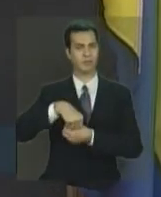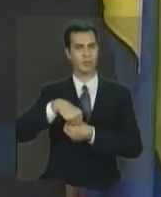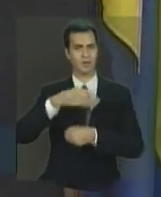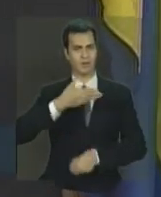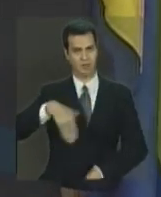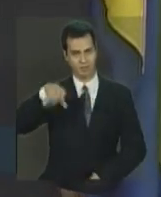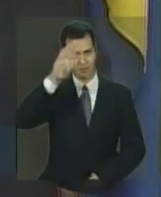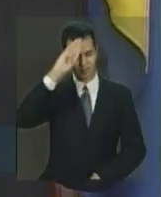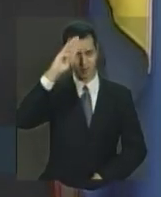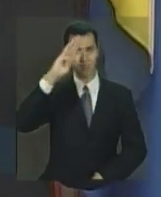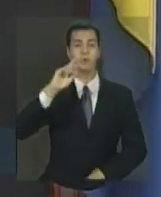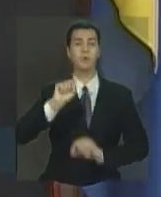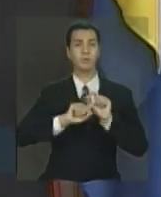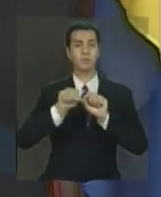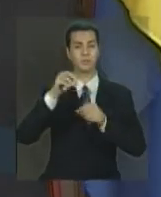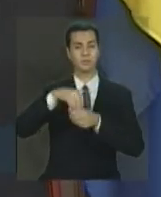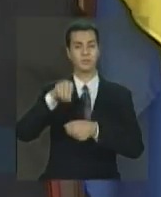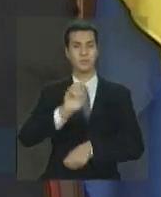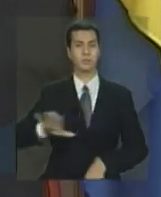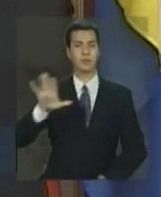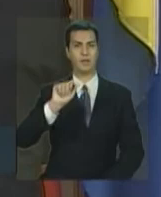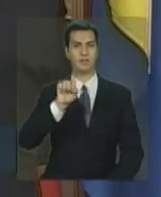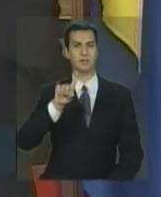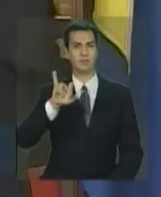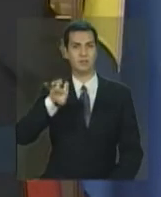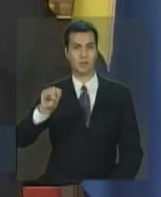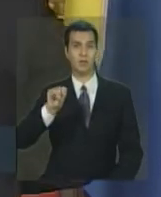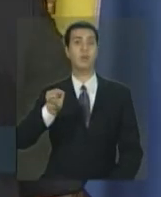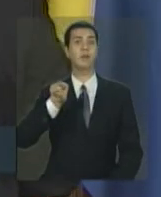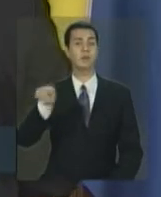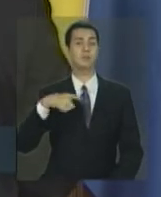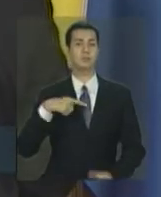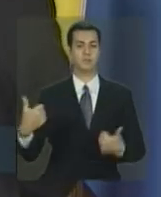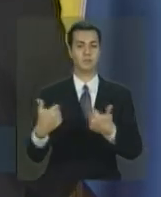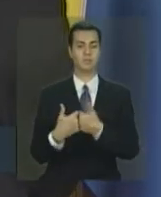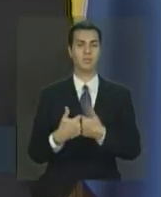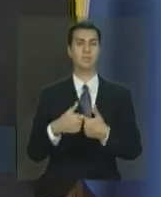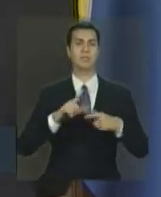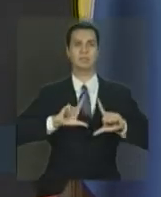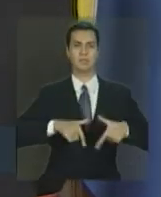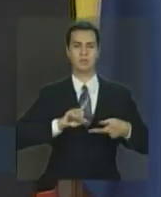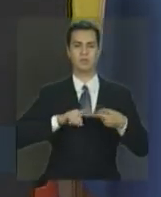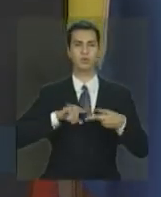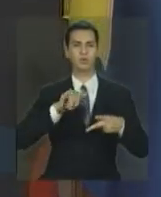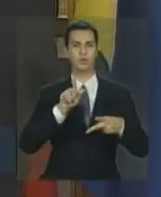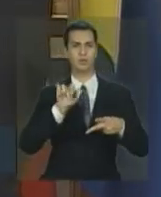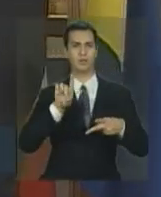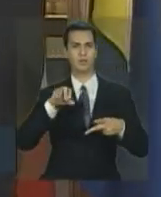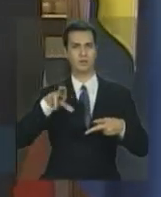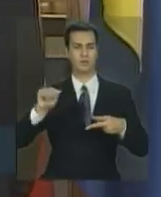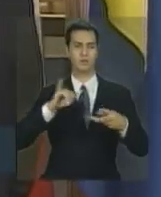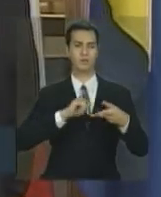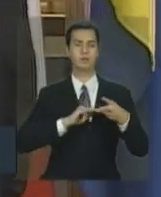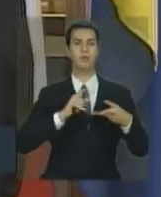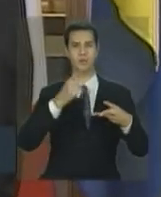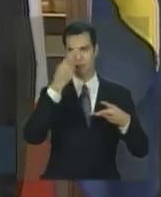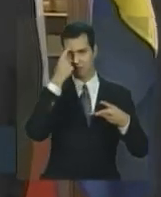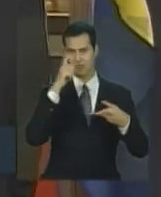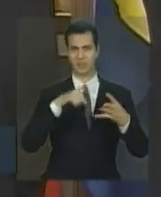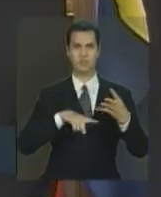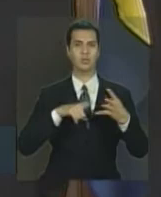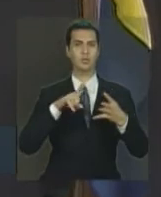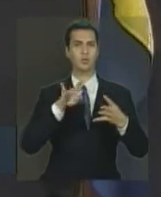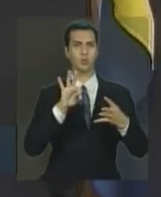sudoeste asiático e faz fronteira com o Líbano, Israel, Jordânia, Iraque e Turquia.